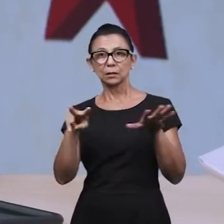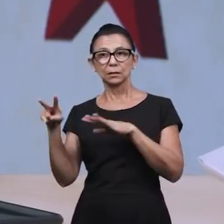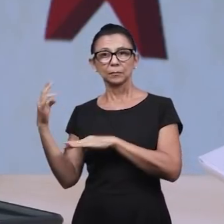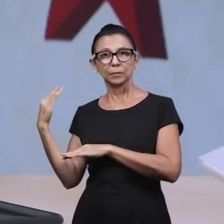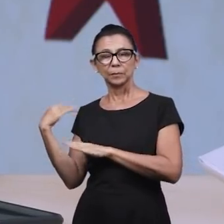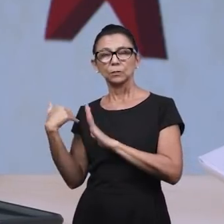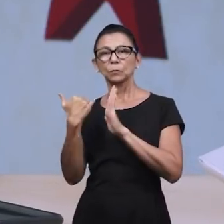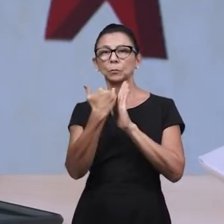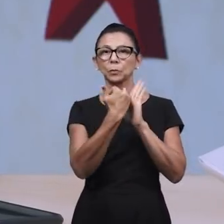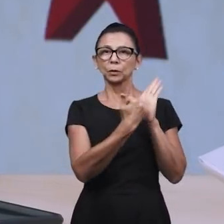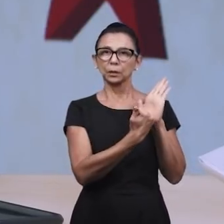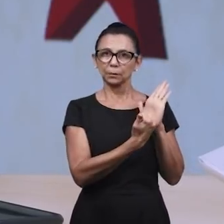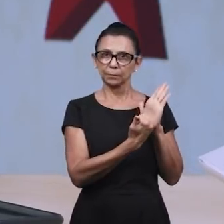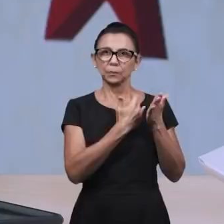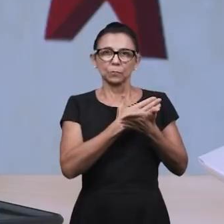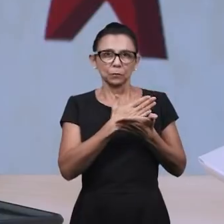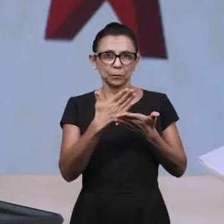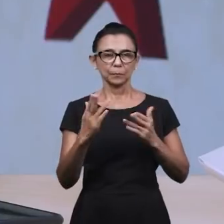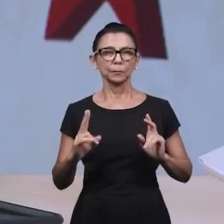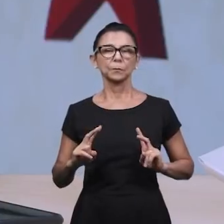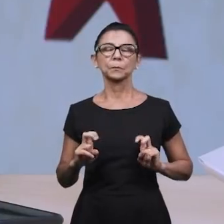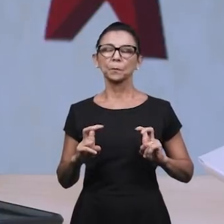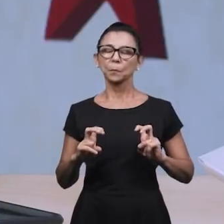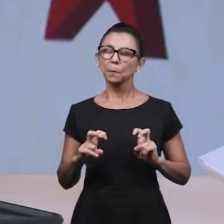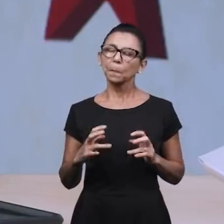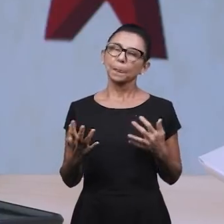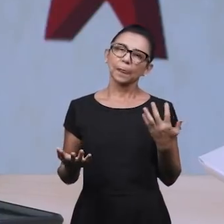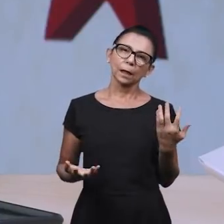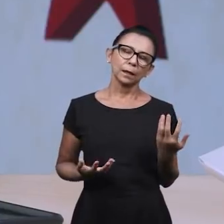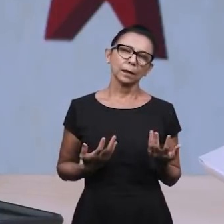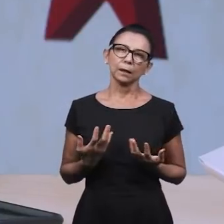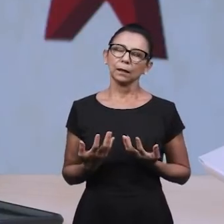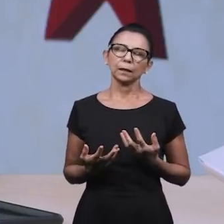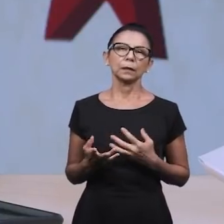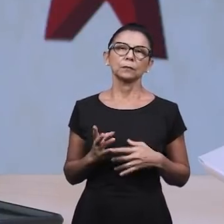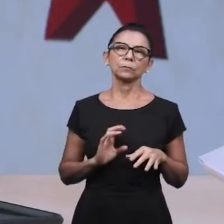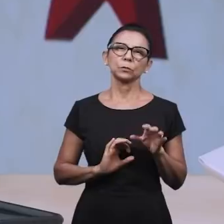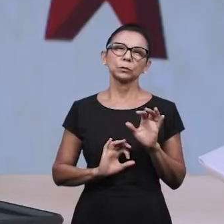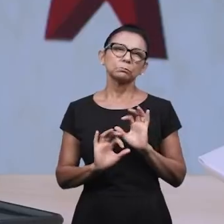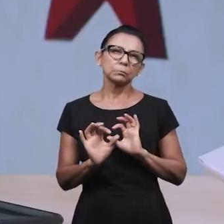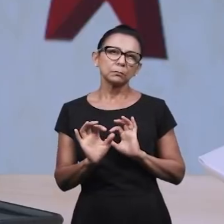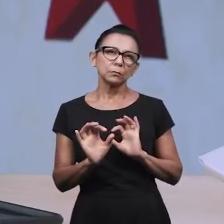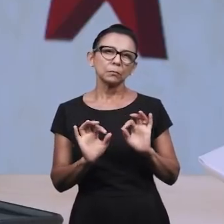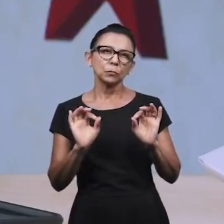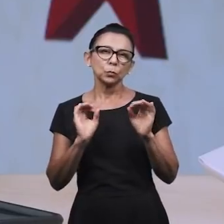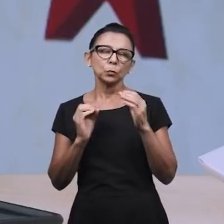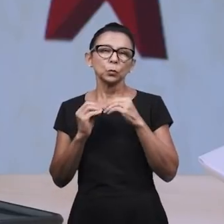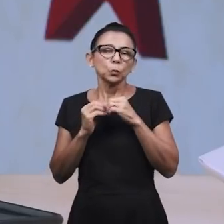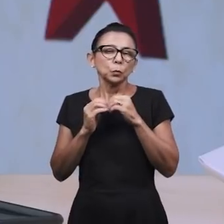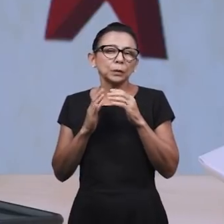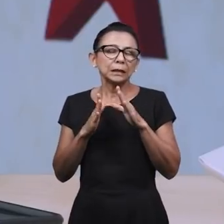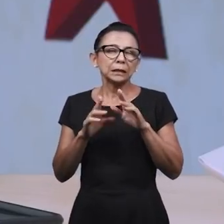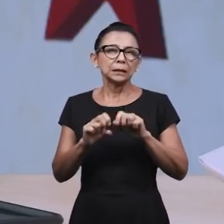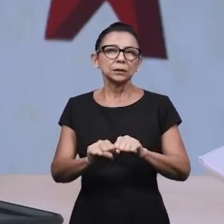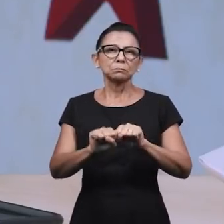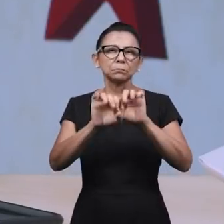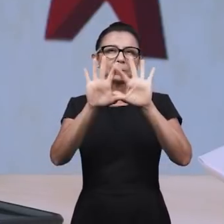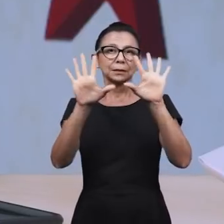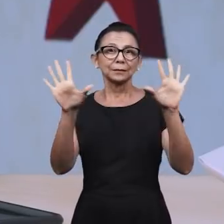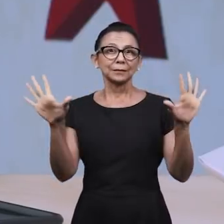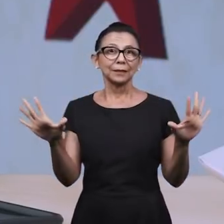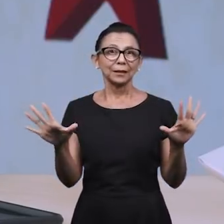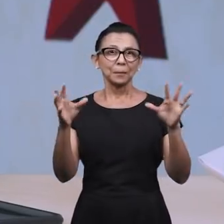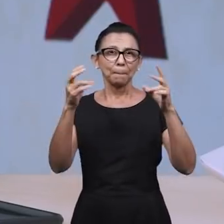semana passada, quando nós começamos com esse assunto e foi feita ali uma introdução. Isso é muito